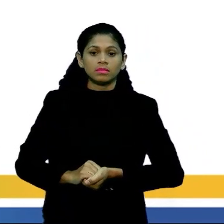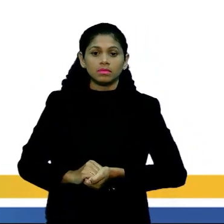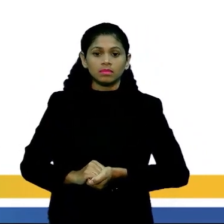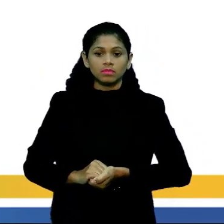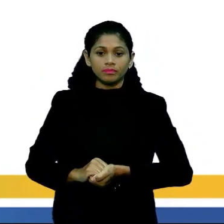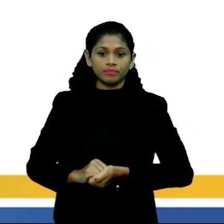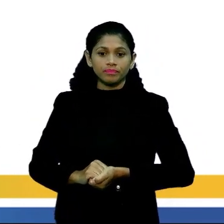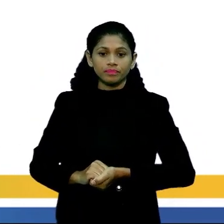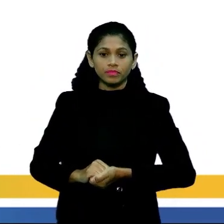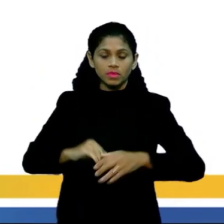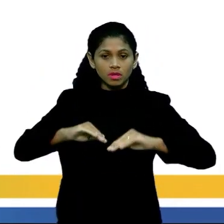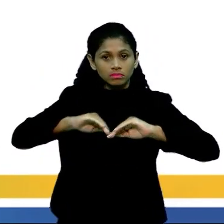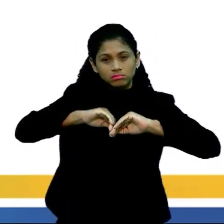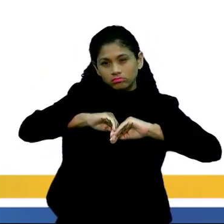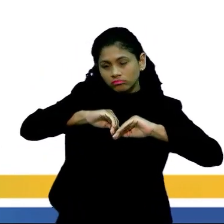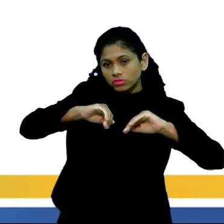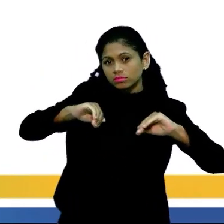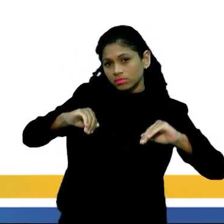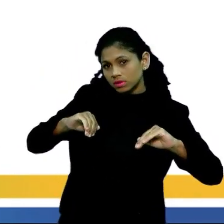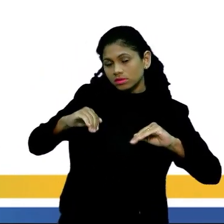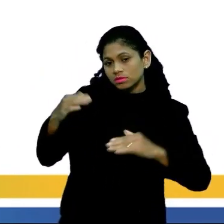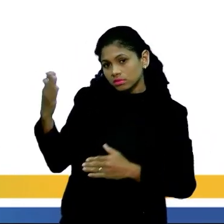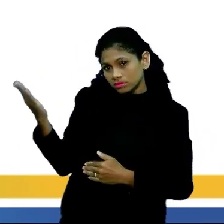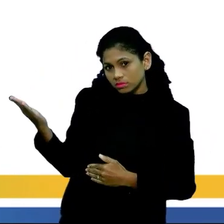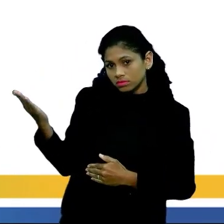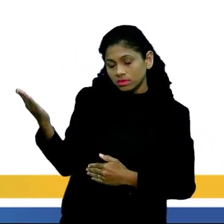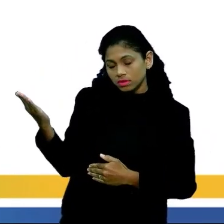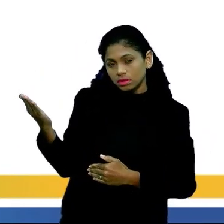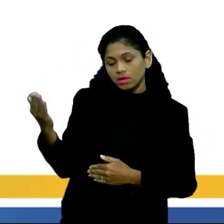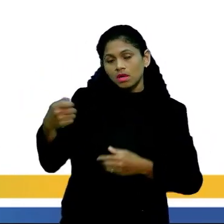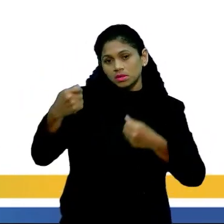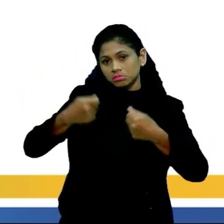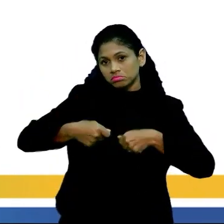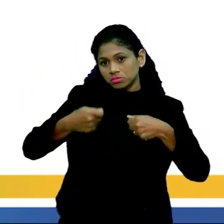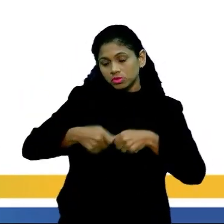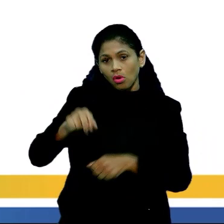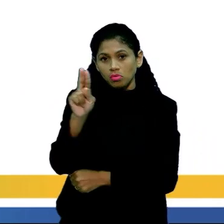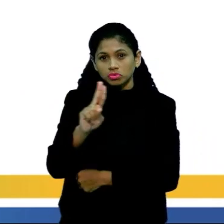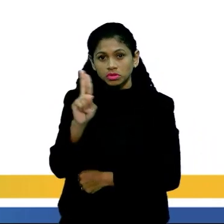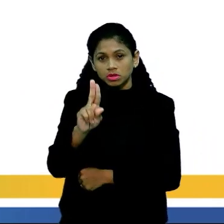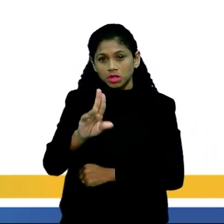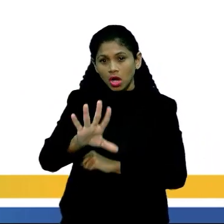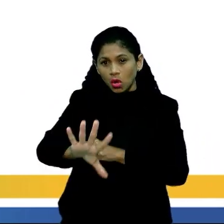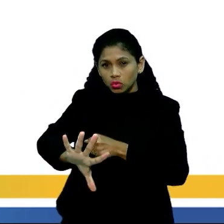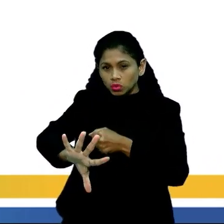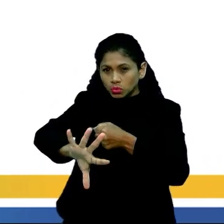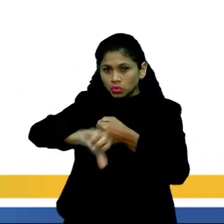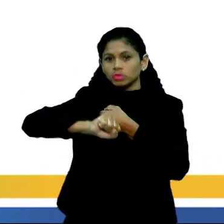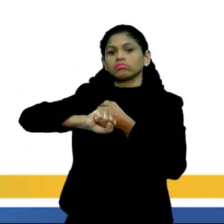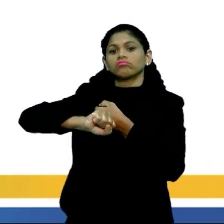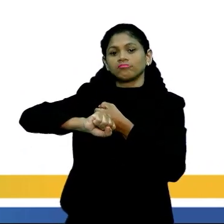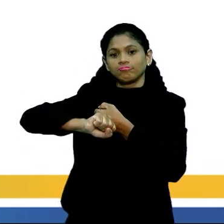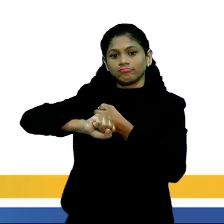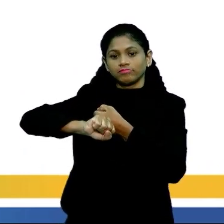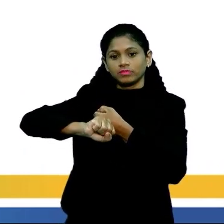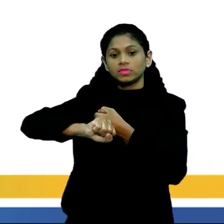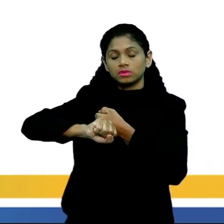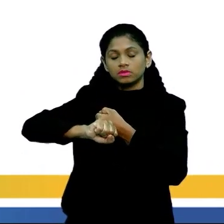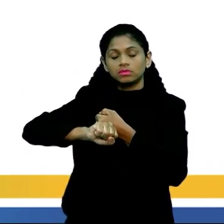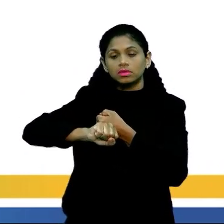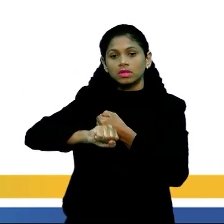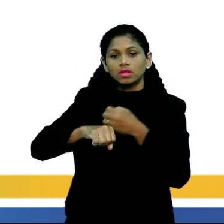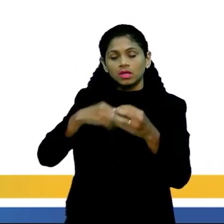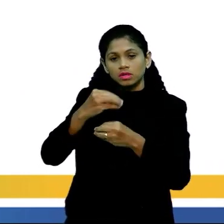imantação. Na separação magnética, há necessidade de se usar um ímã, né? E essa mistura, obviamente, ela é usada